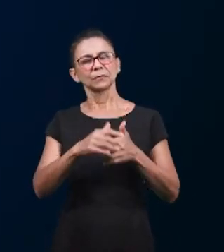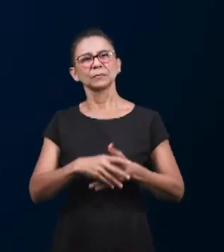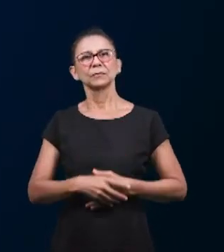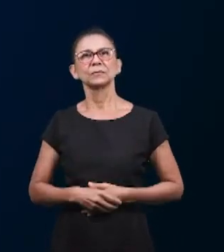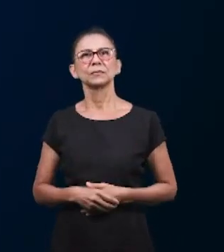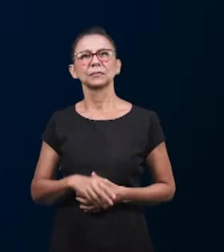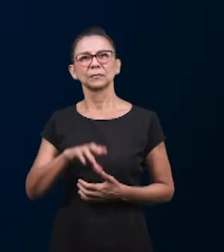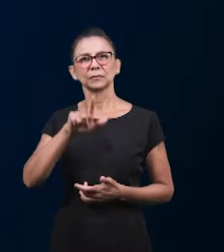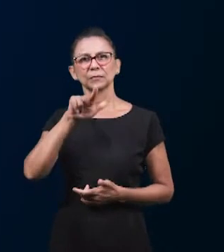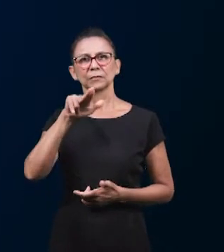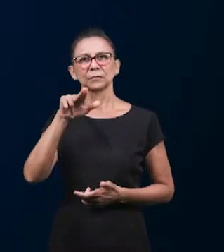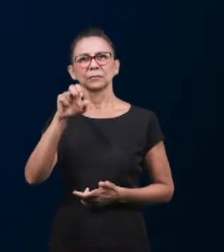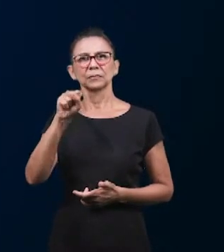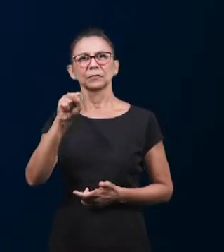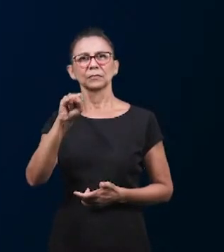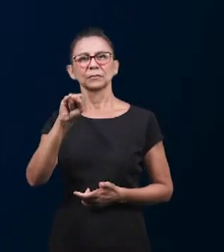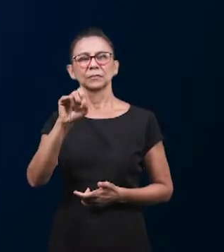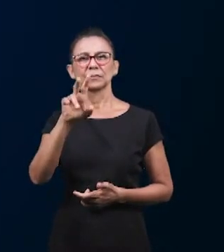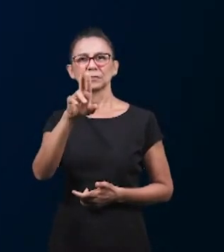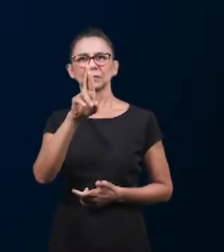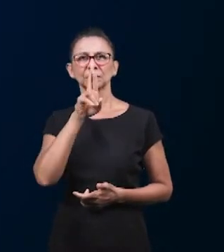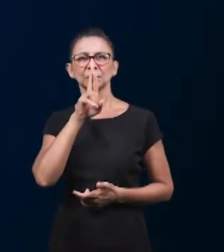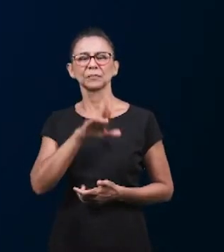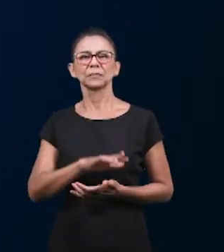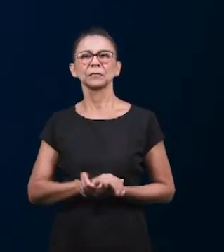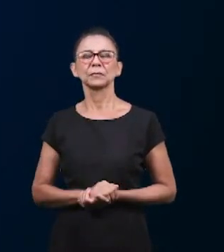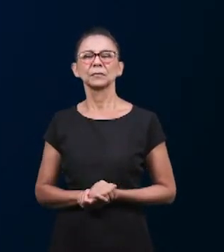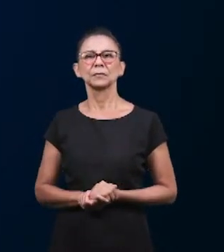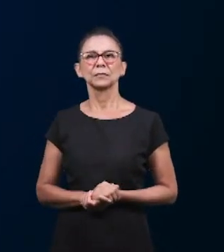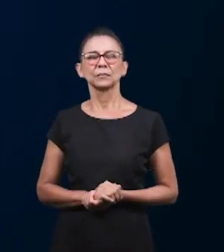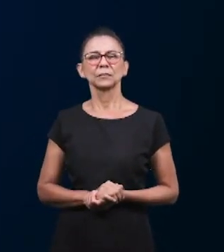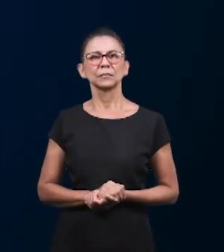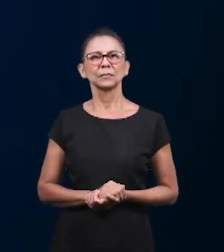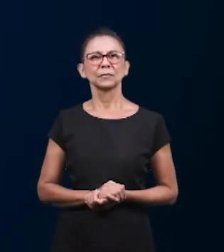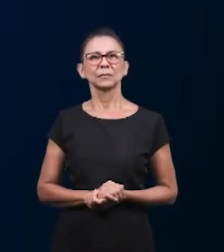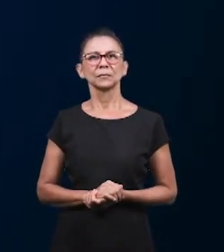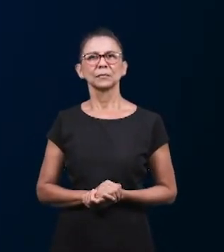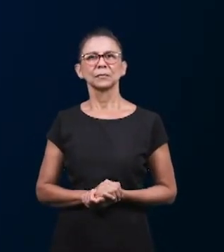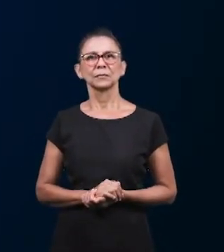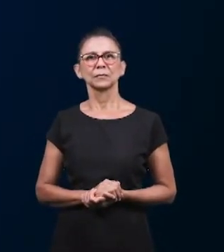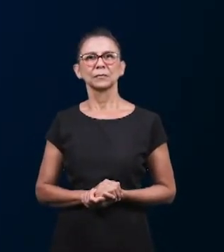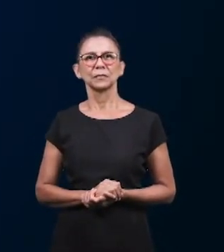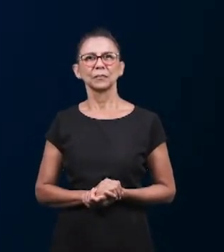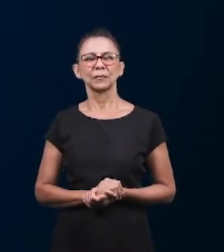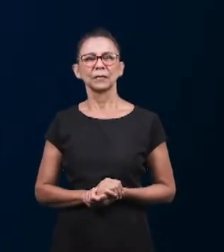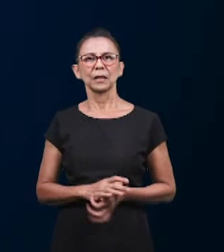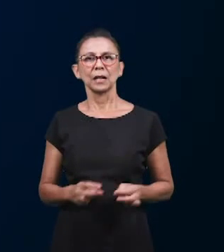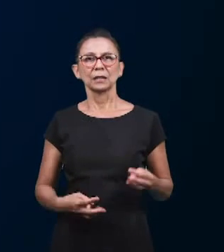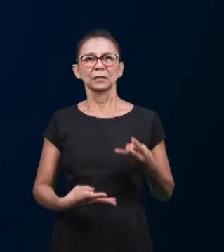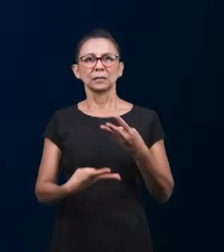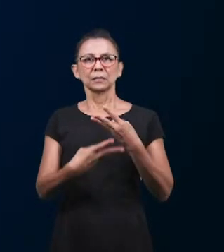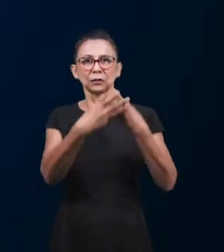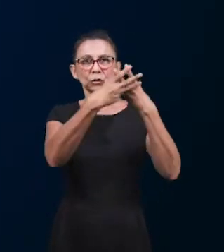Arthur Luiz, que vai responder. Qual foi a direção que o Senhor Jesus tomou quando deixou a região da